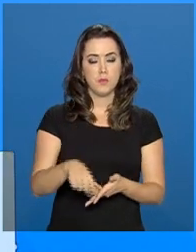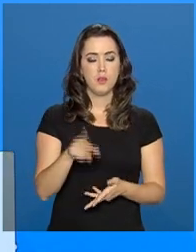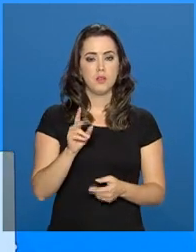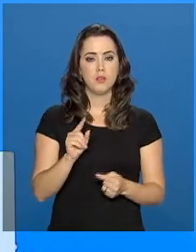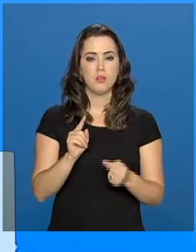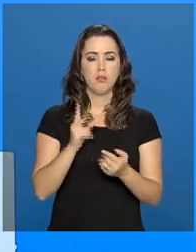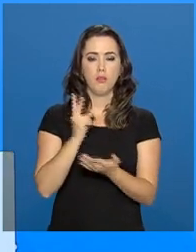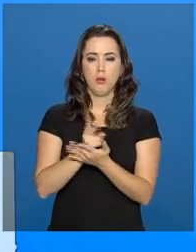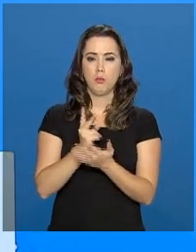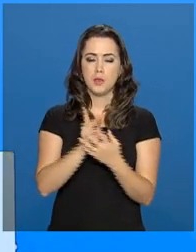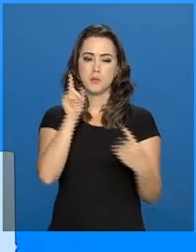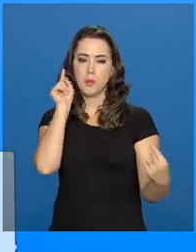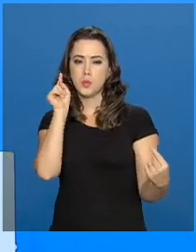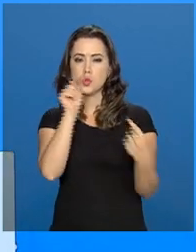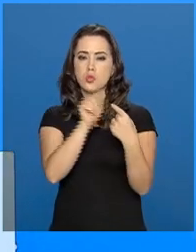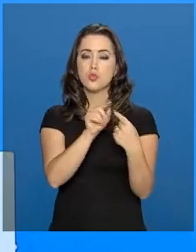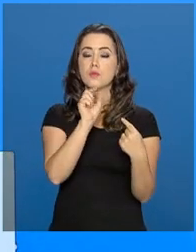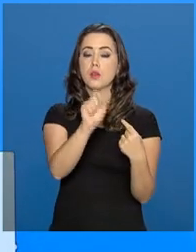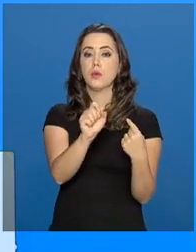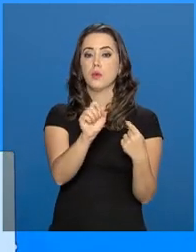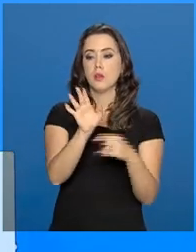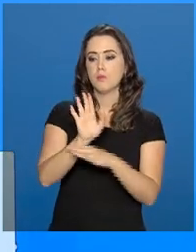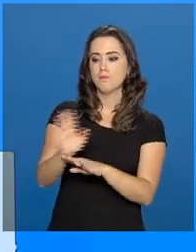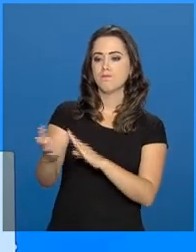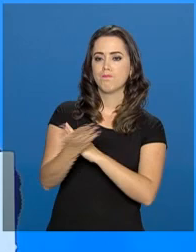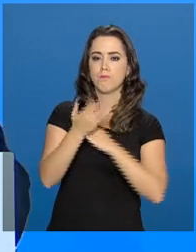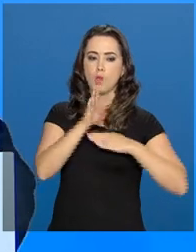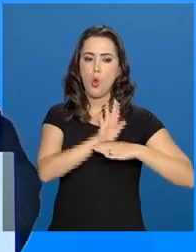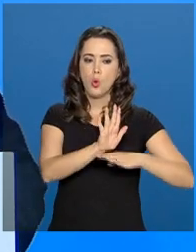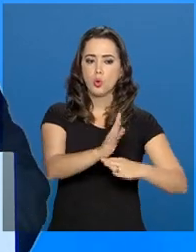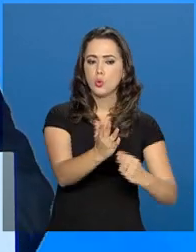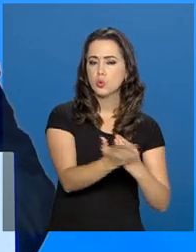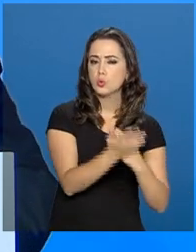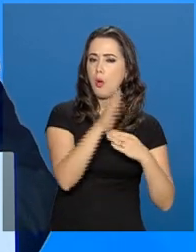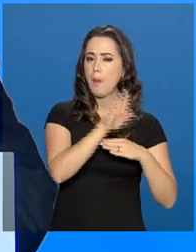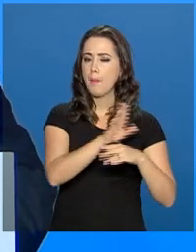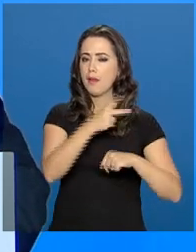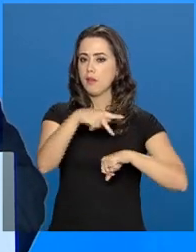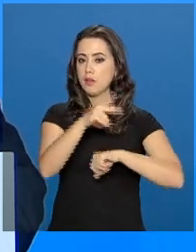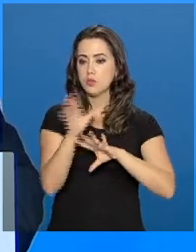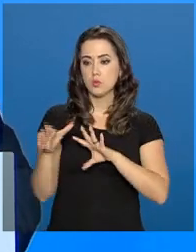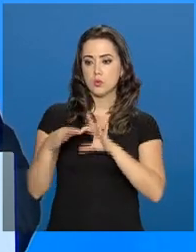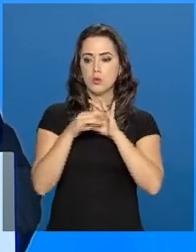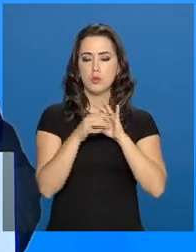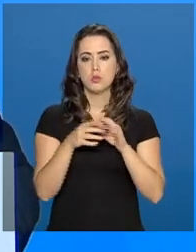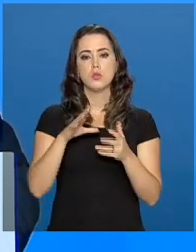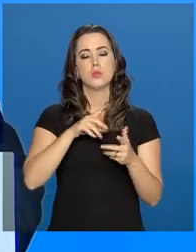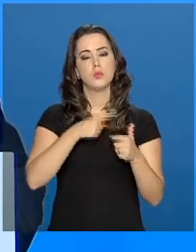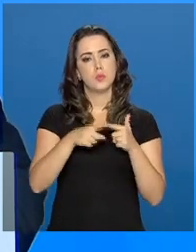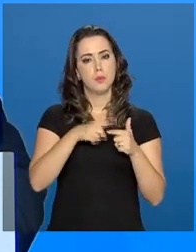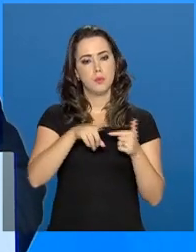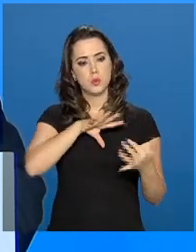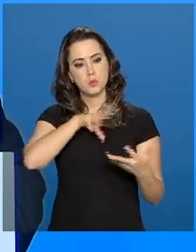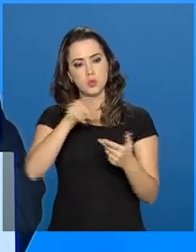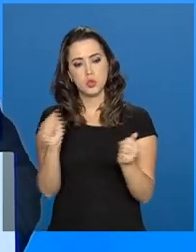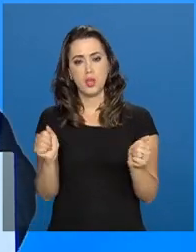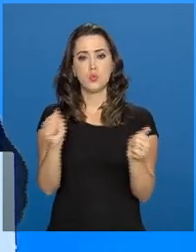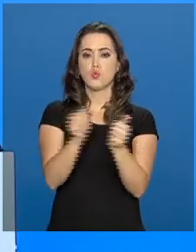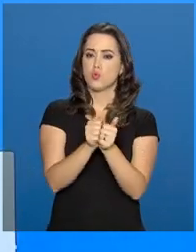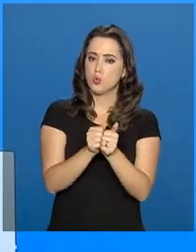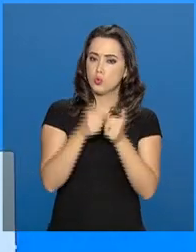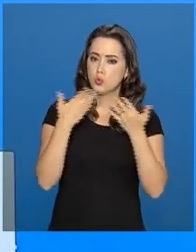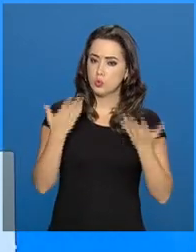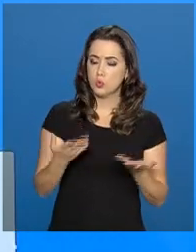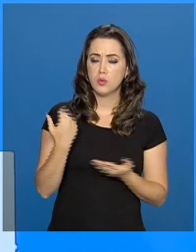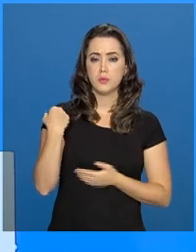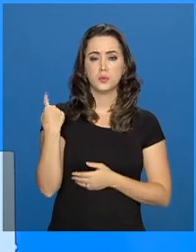têm em comum a cooperação para que todos possam enfrentar os problemas mundiais coletivamente. E claro que